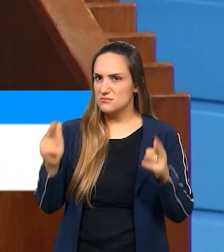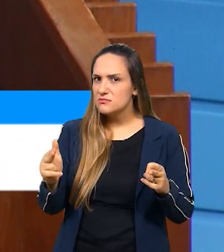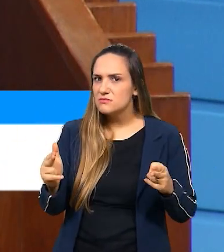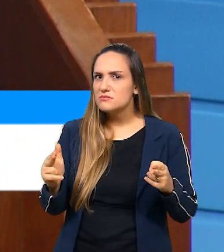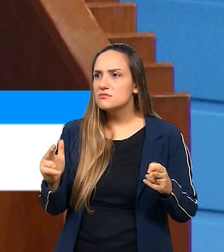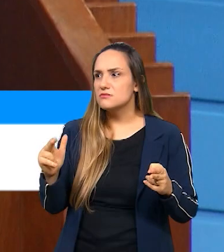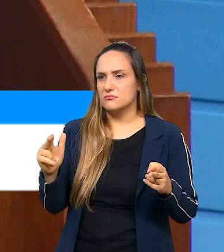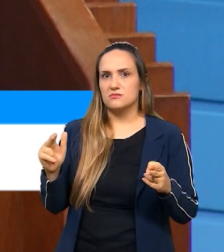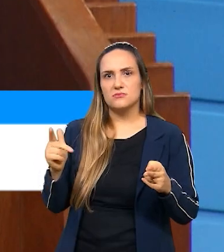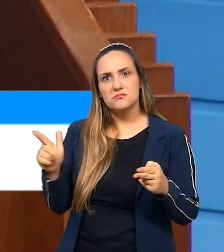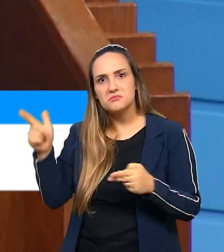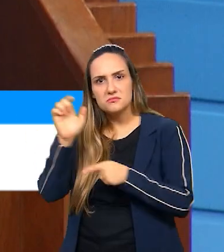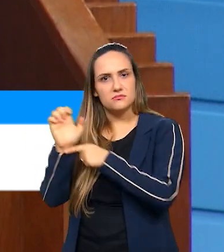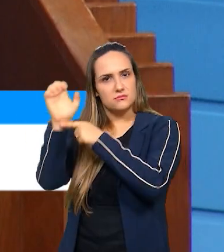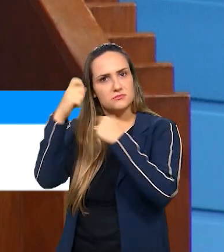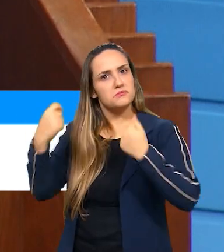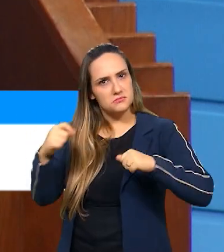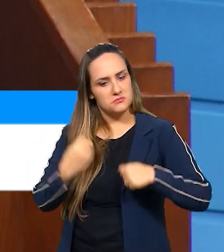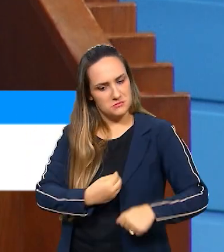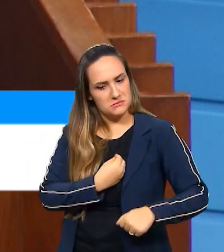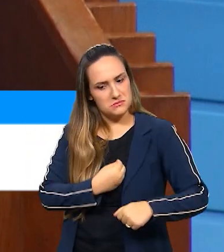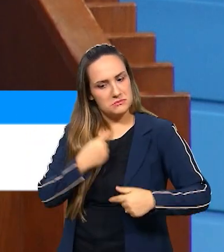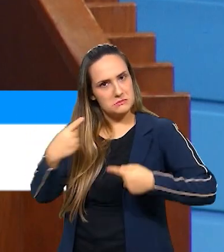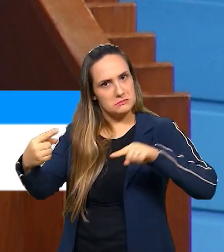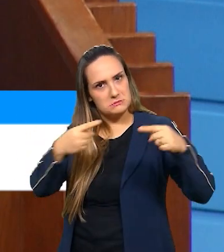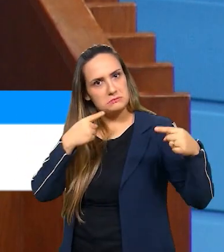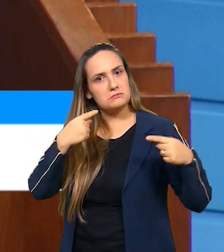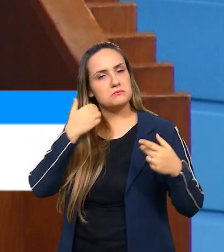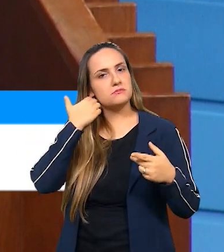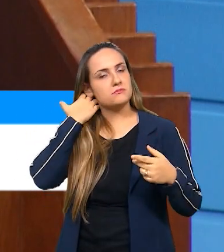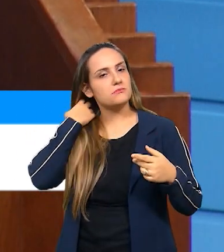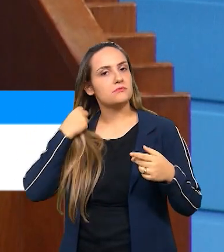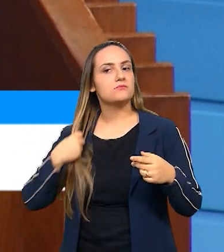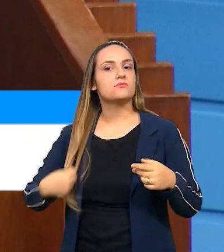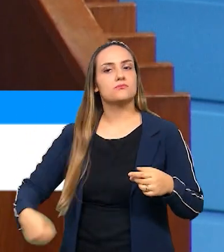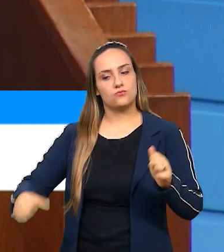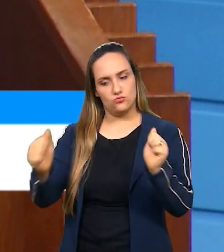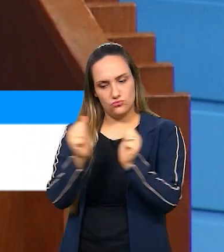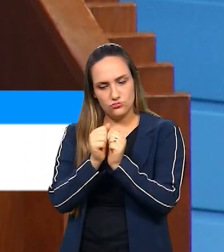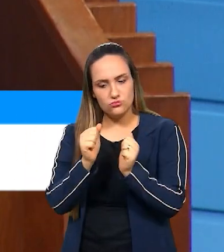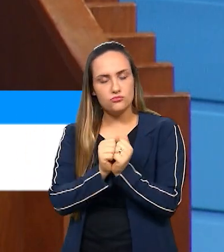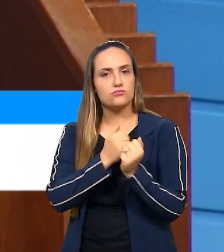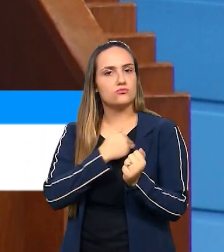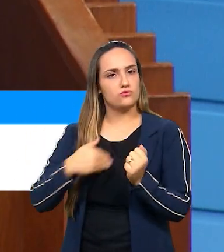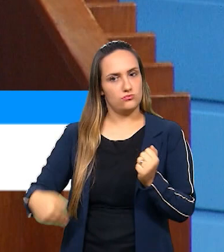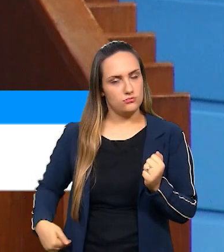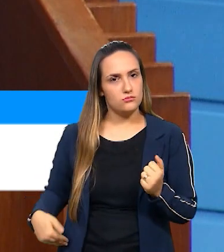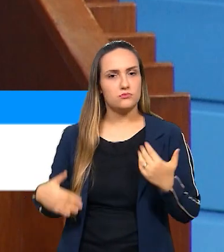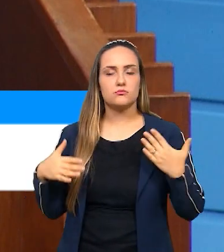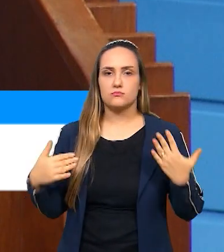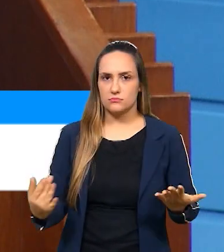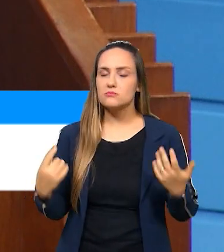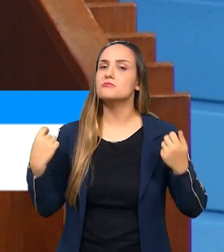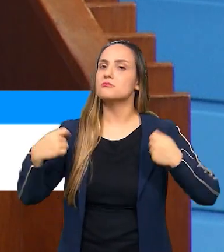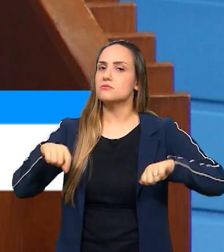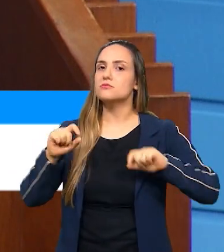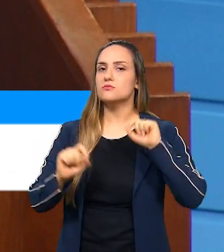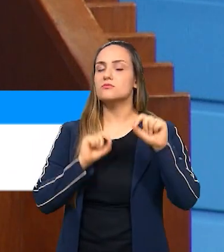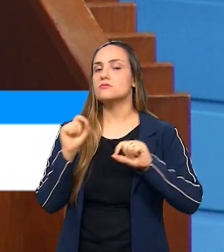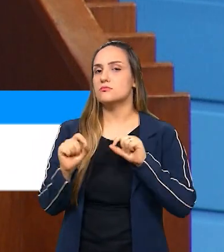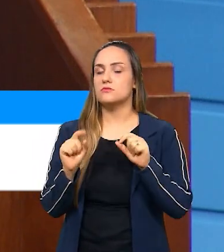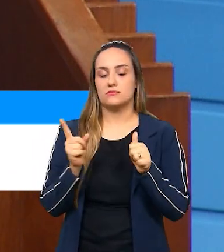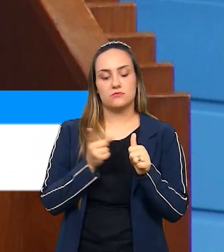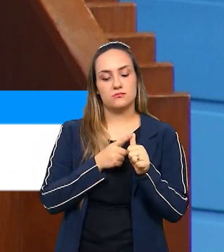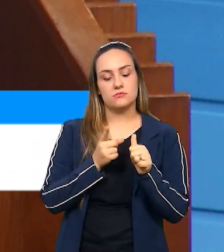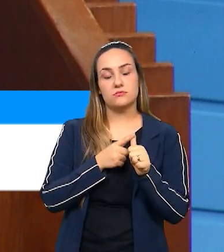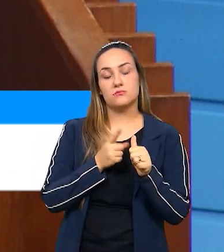do que acontece em outros estados, participar desse debate, junto com a gestão pública, para que se